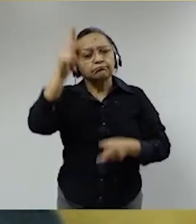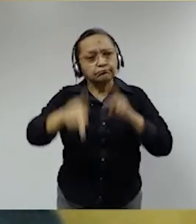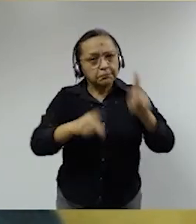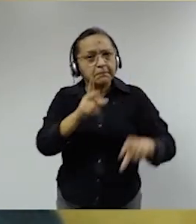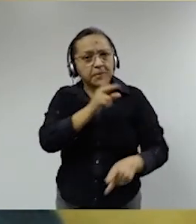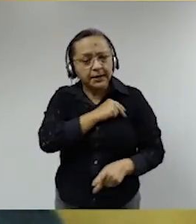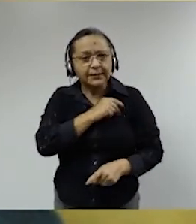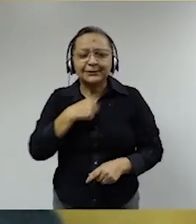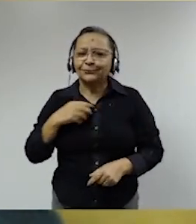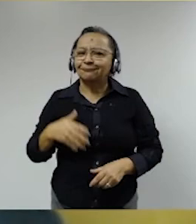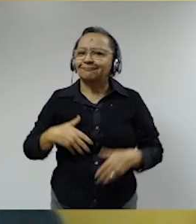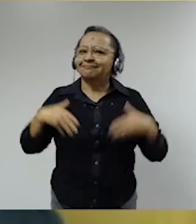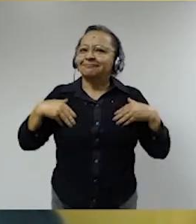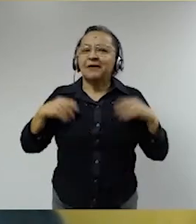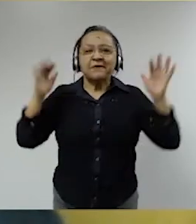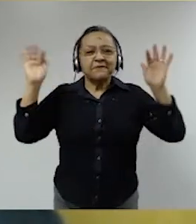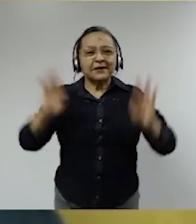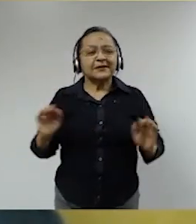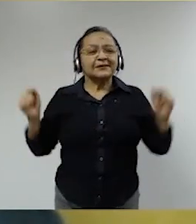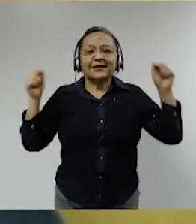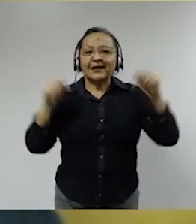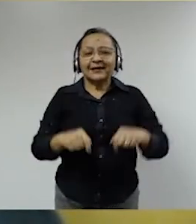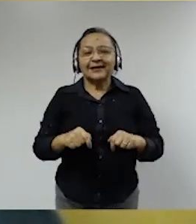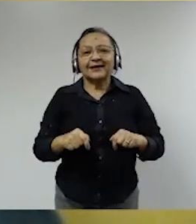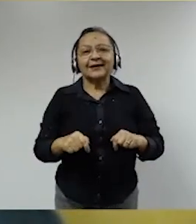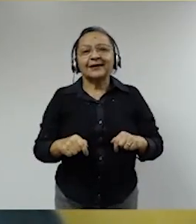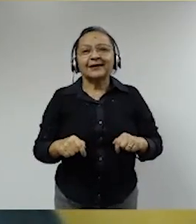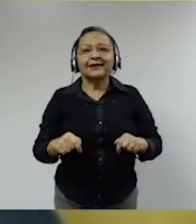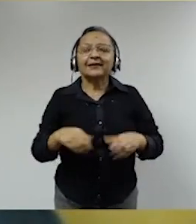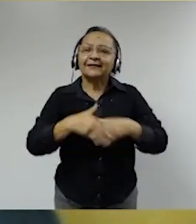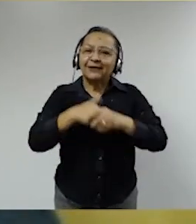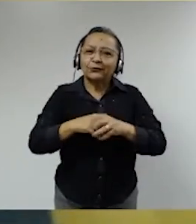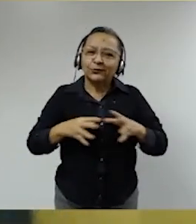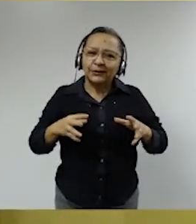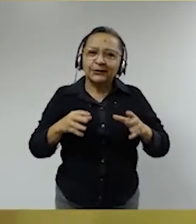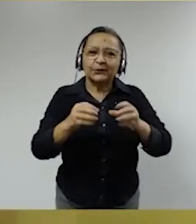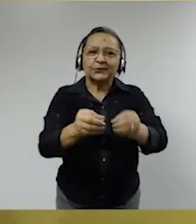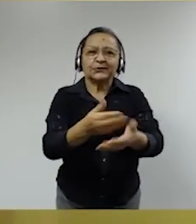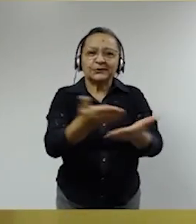realmente muito lisonjeada e muito feliz de participar, e saúdo a todos.